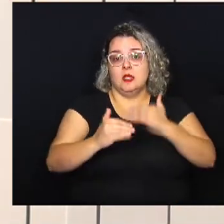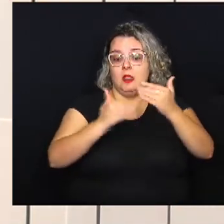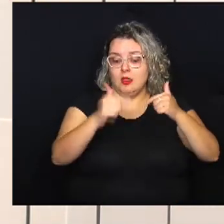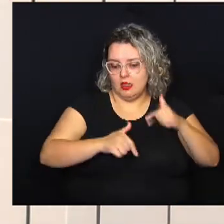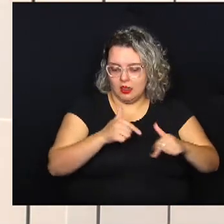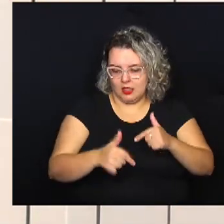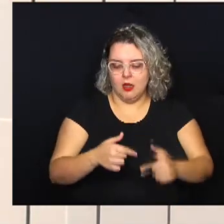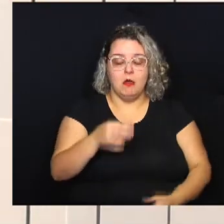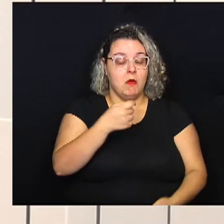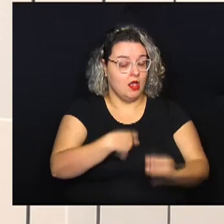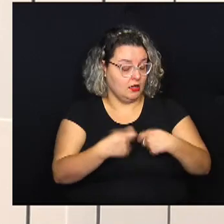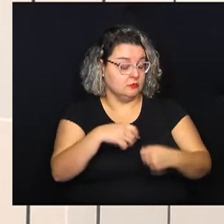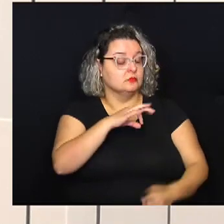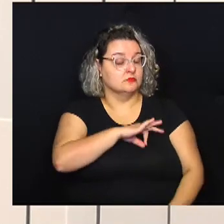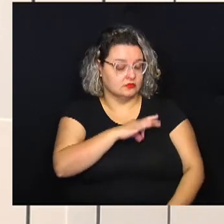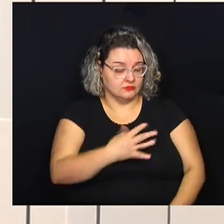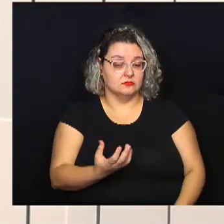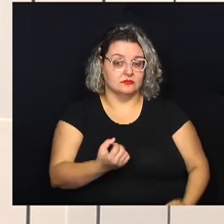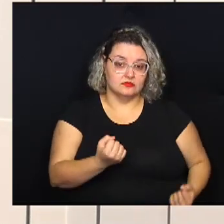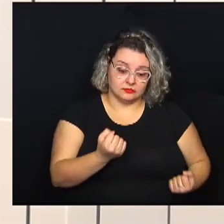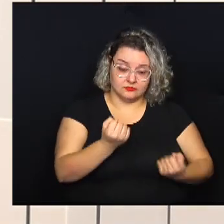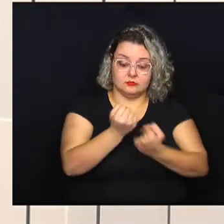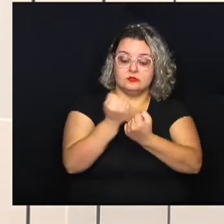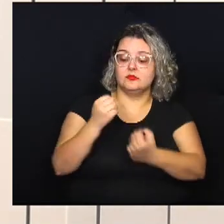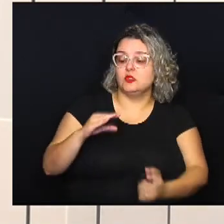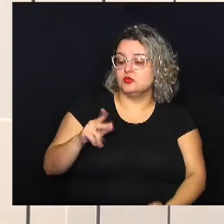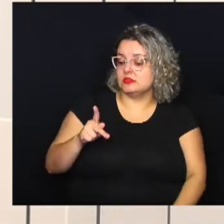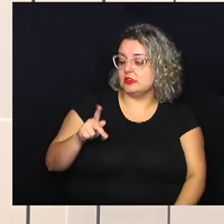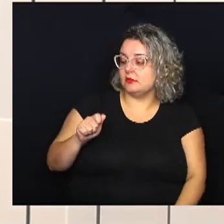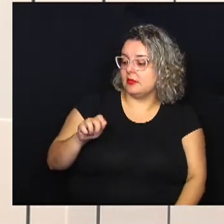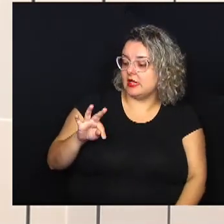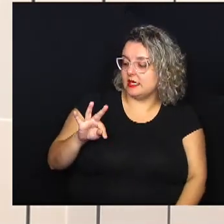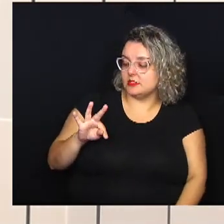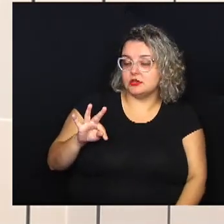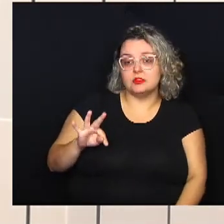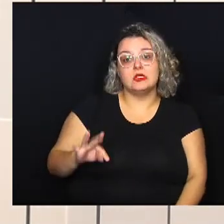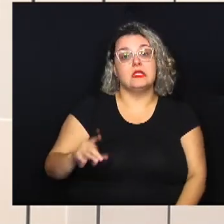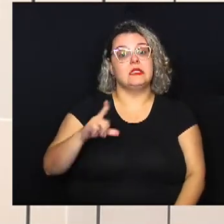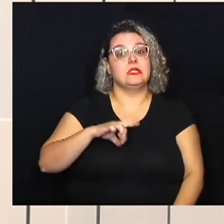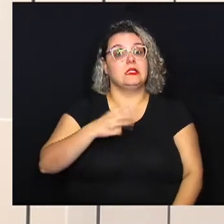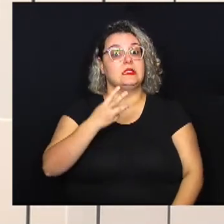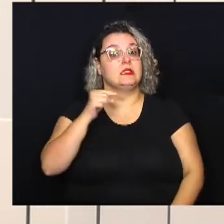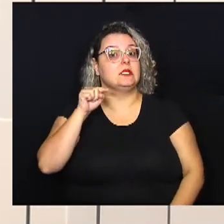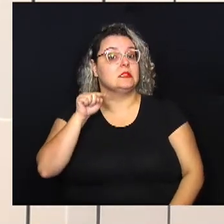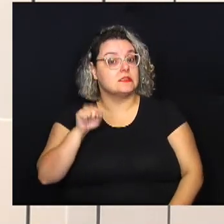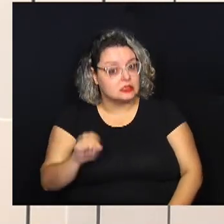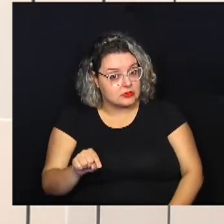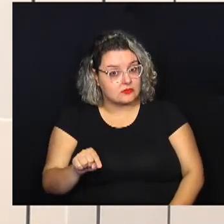Centro Público de Apoio ao Trabalhador de Campinas, o CEPAT, está com